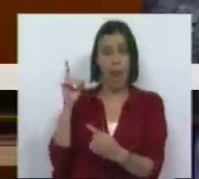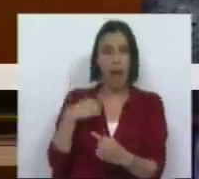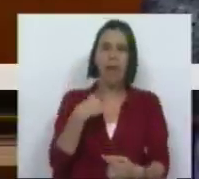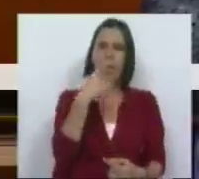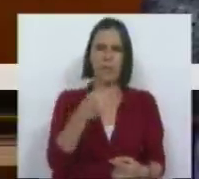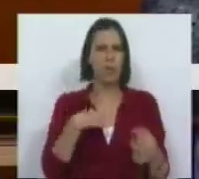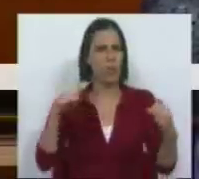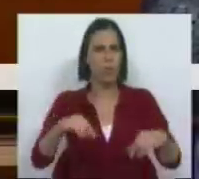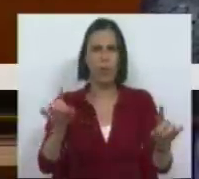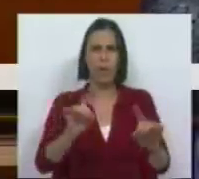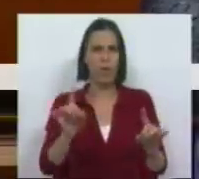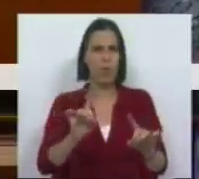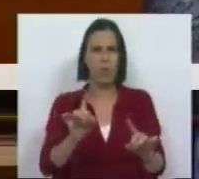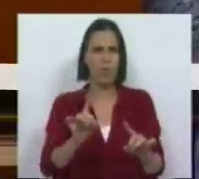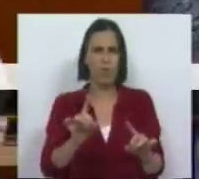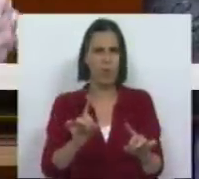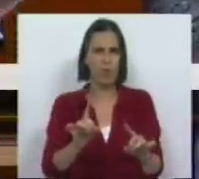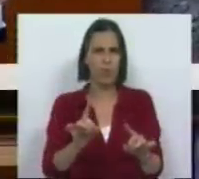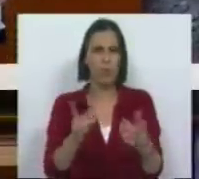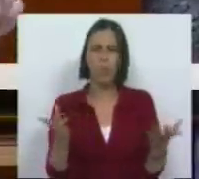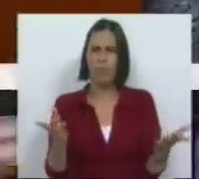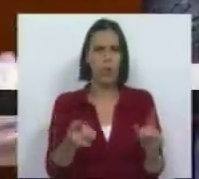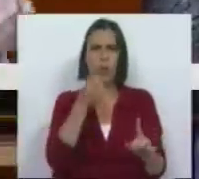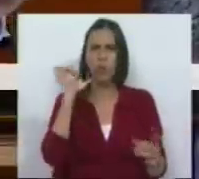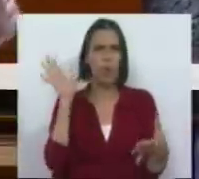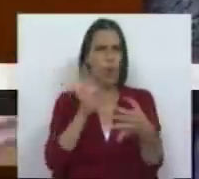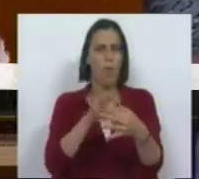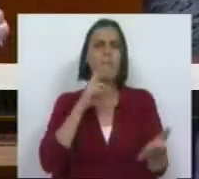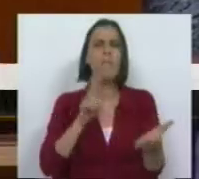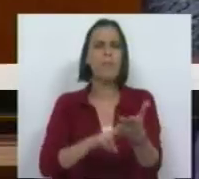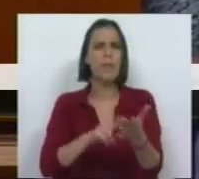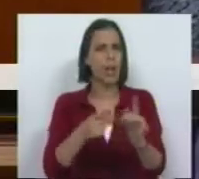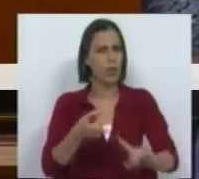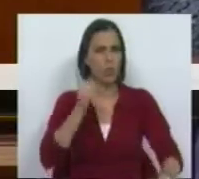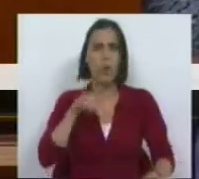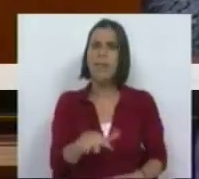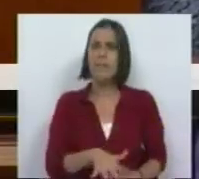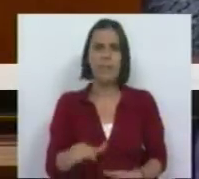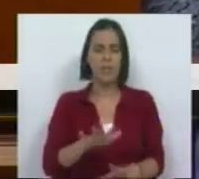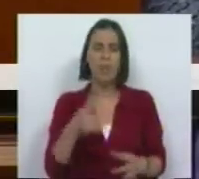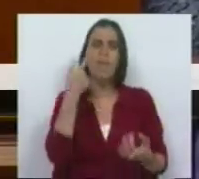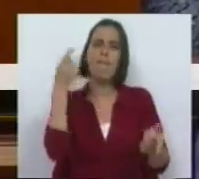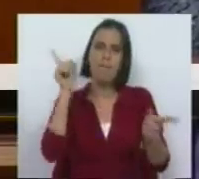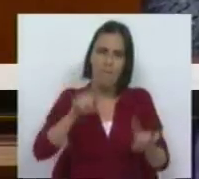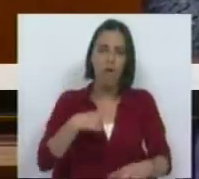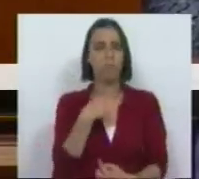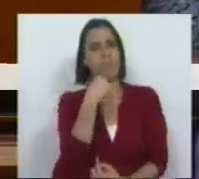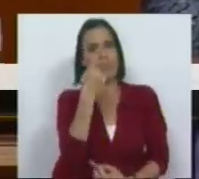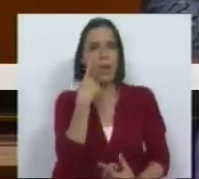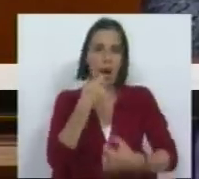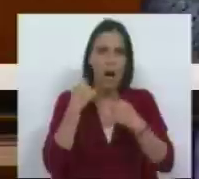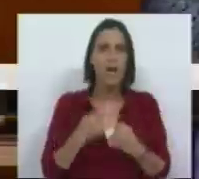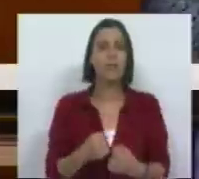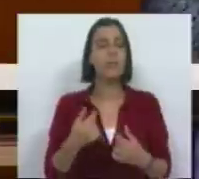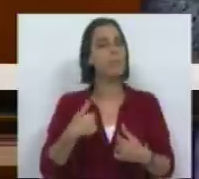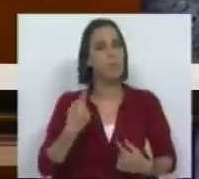Deputado, não estou de acordo. Não corresponde à verdade da situação. Insisto mais uma vez,